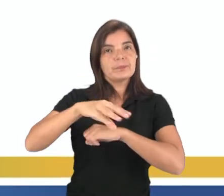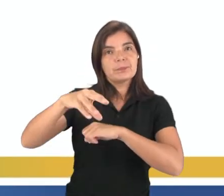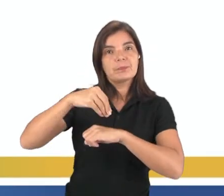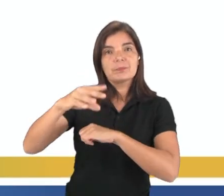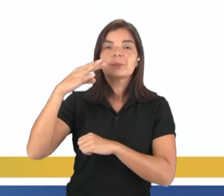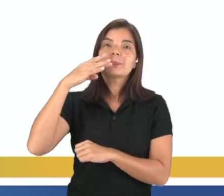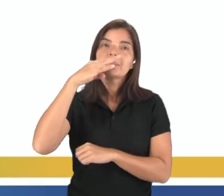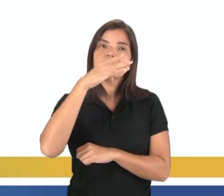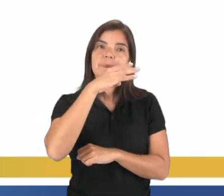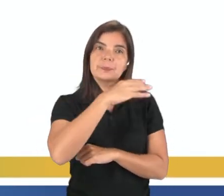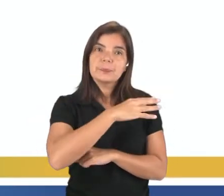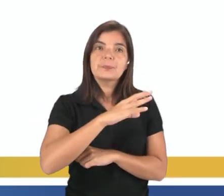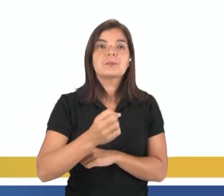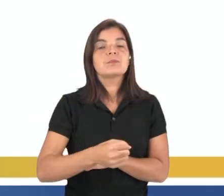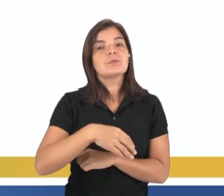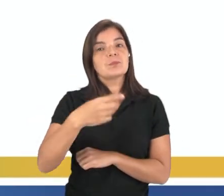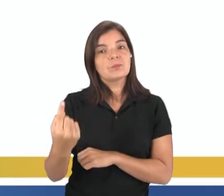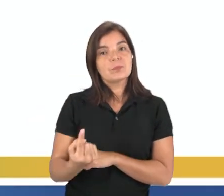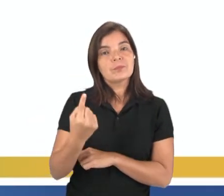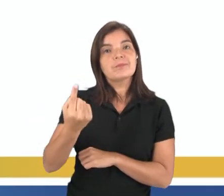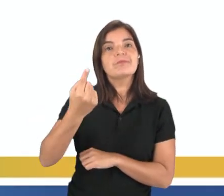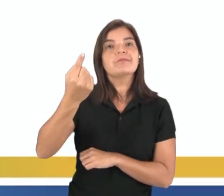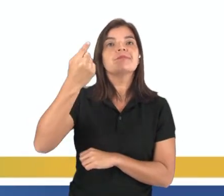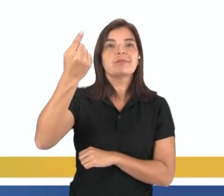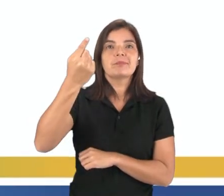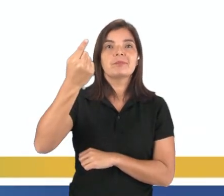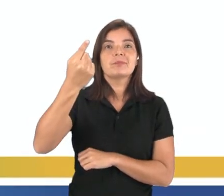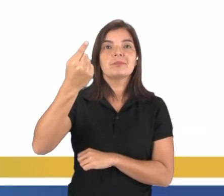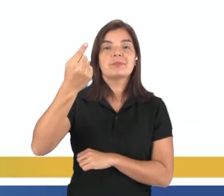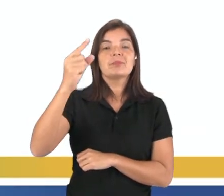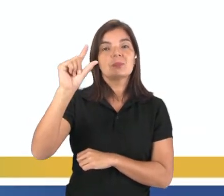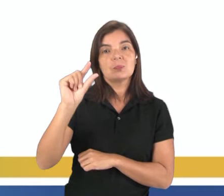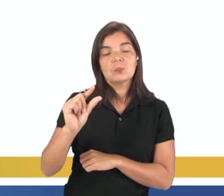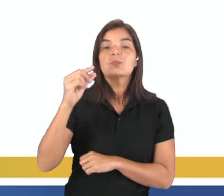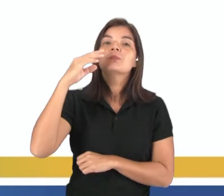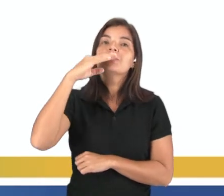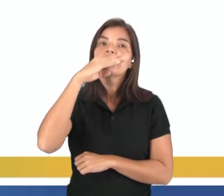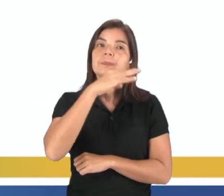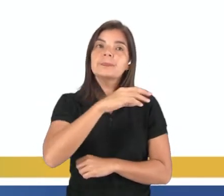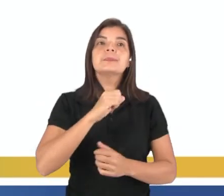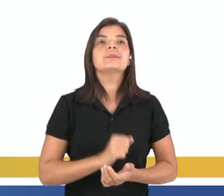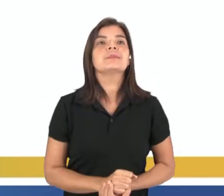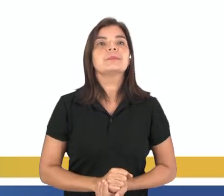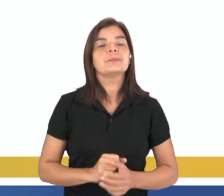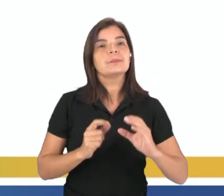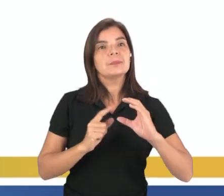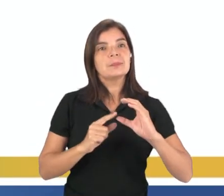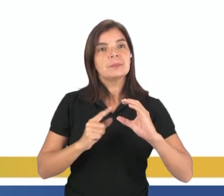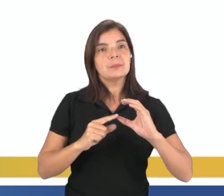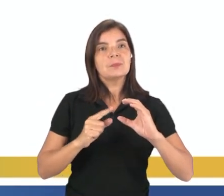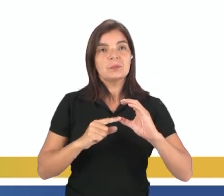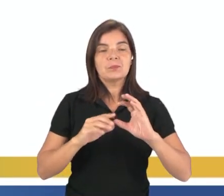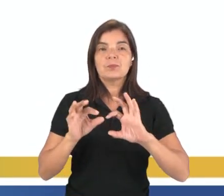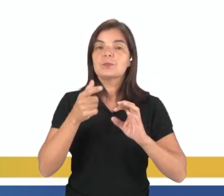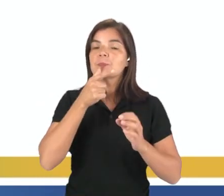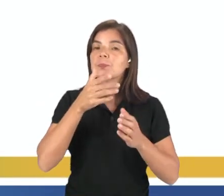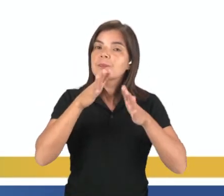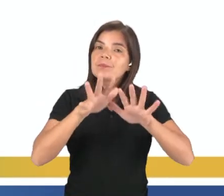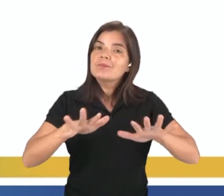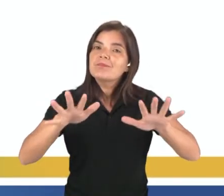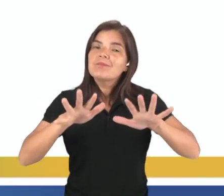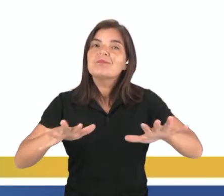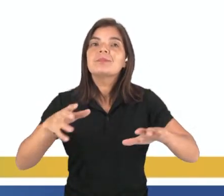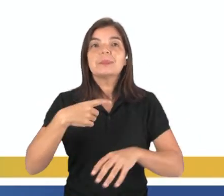das temperaturas. Dessa forma, quanto maior a latitude, menor são as temperaturas. Letra C. As correntes